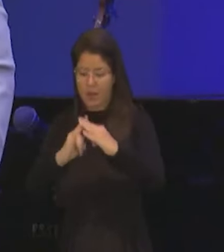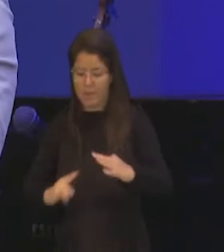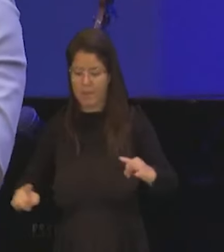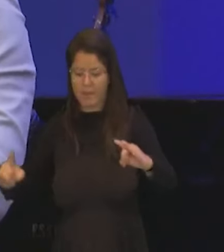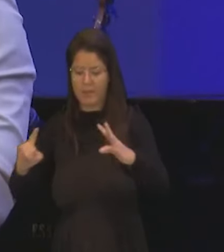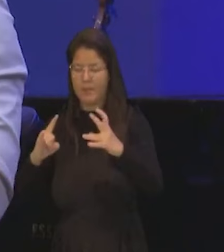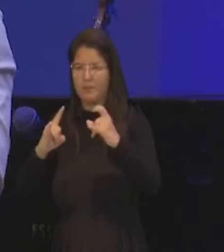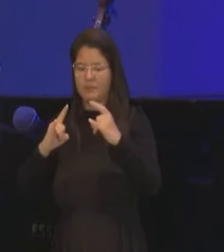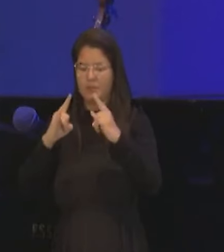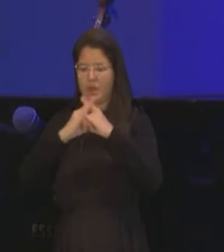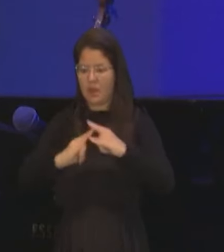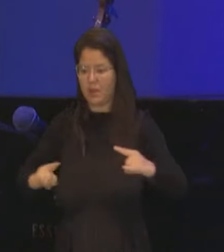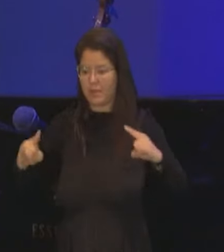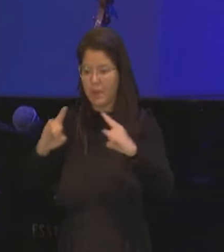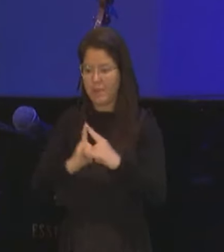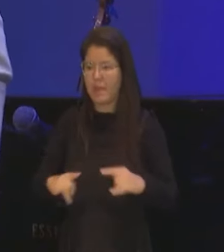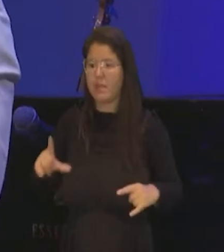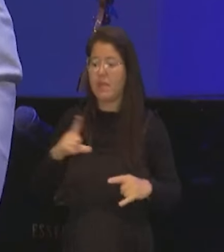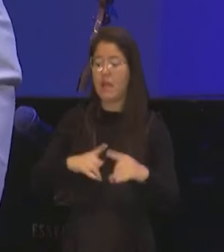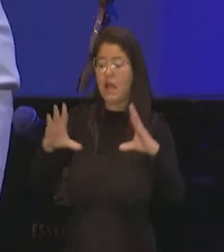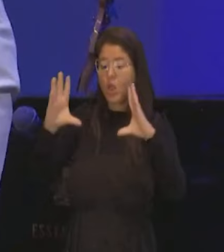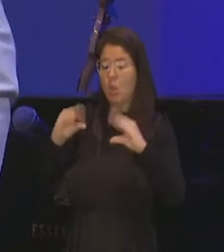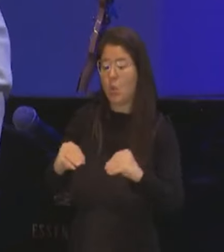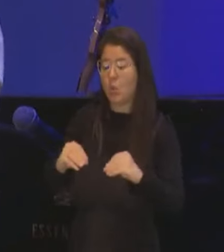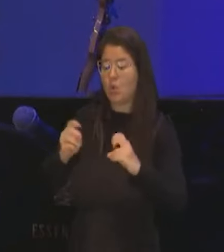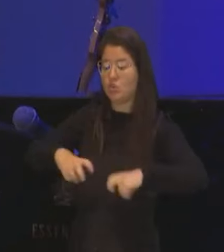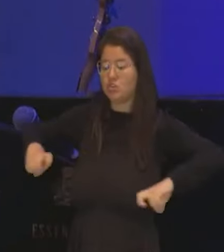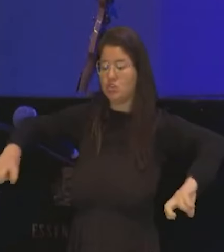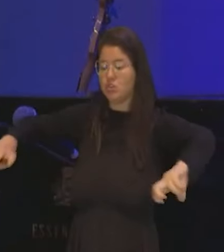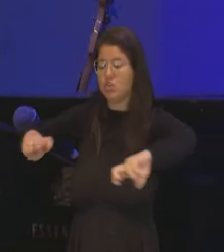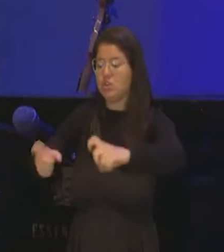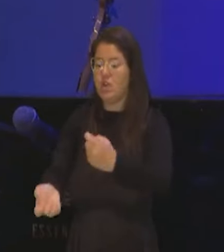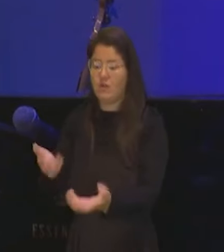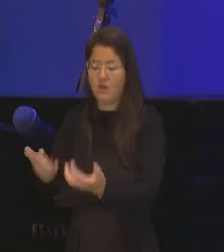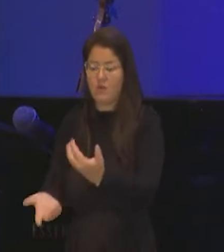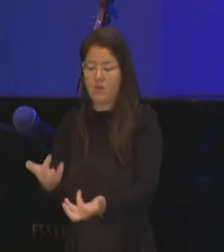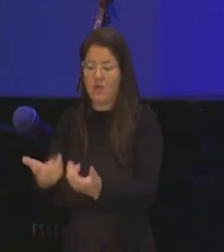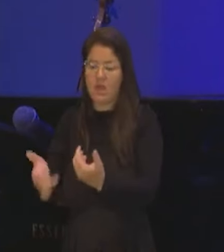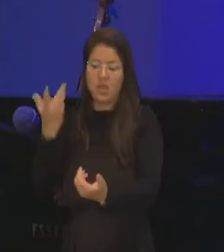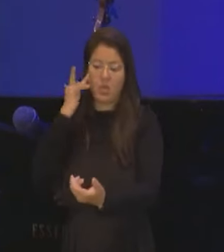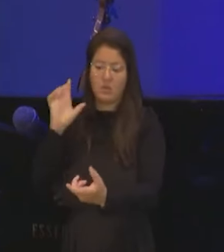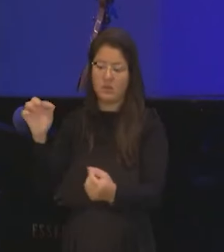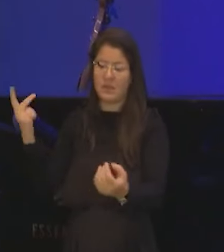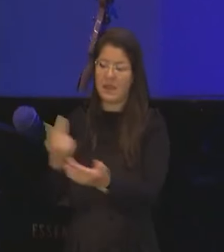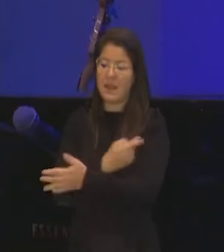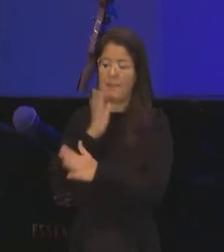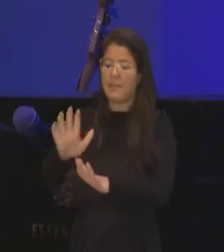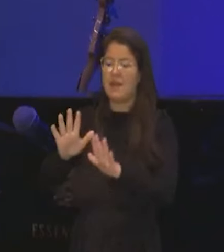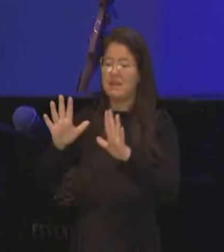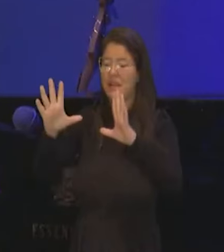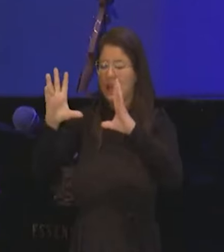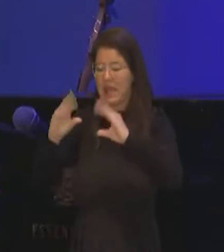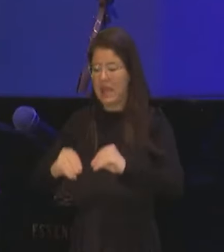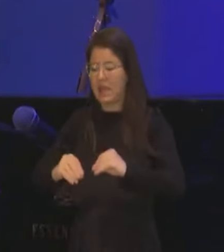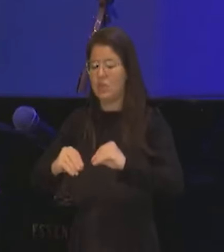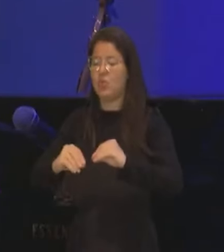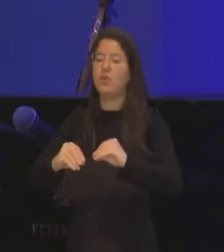noite consagrada, a famosa noite da fogueira. Eu não sei o que acontece, mas na noite da fogueira há um mover